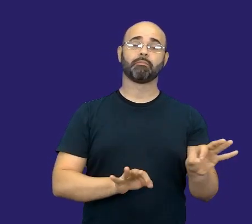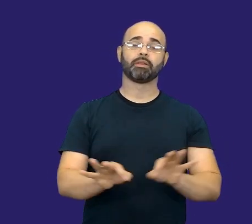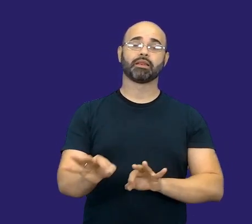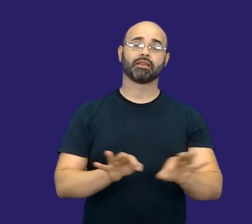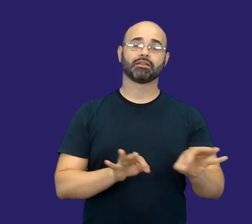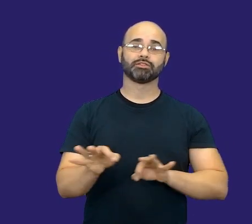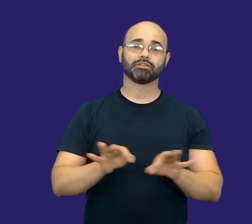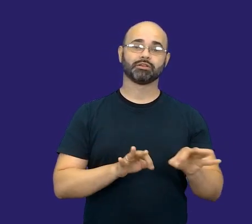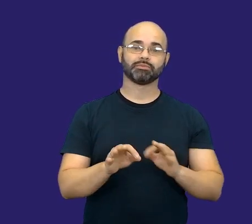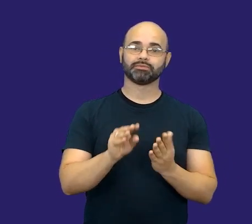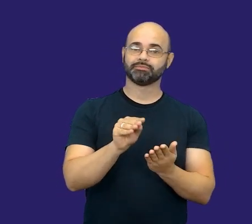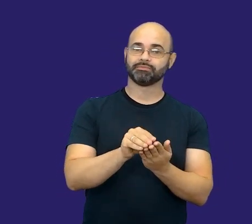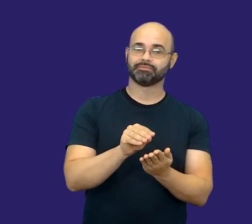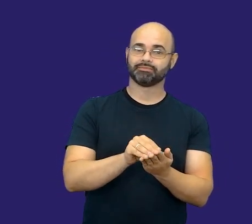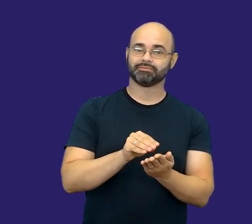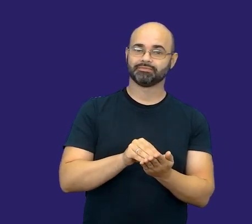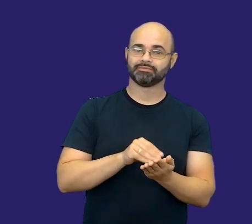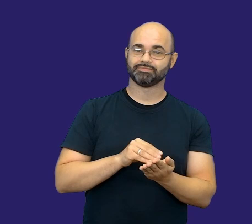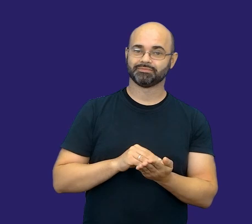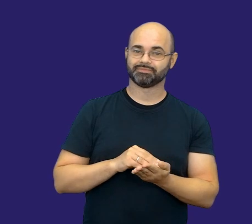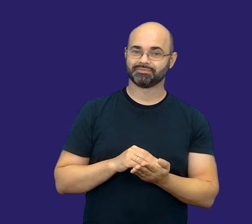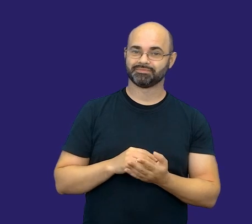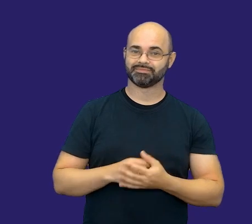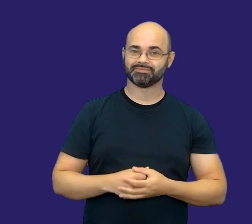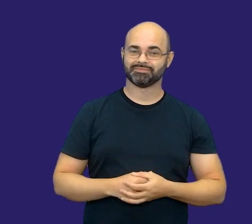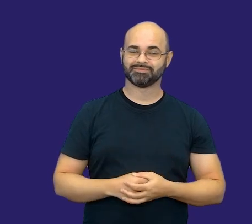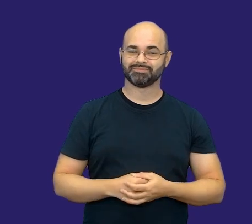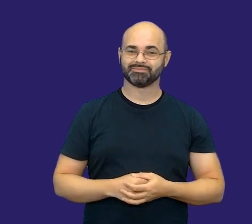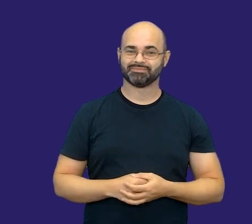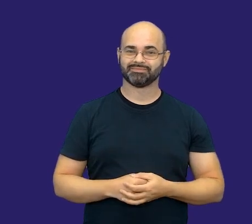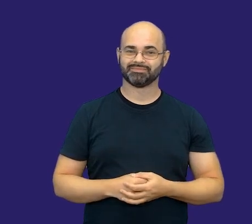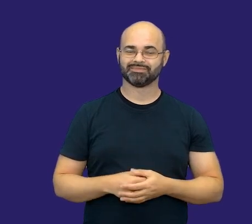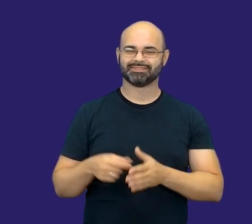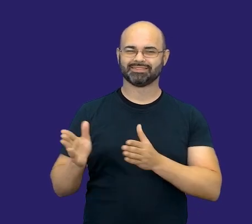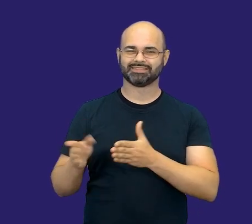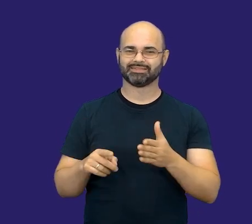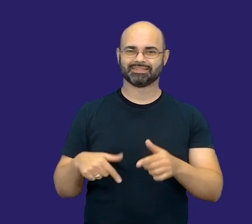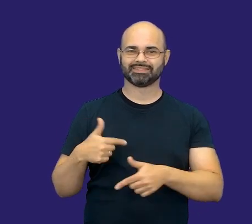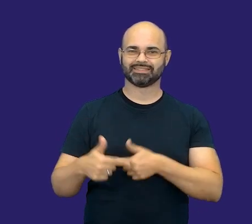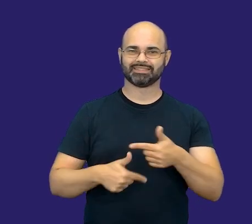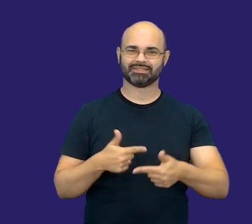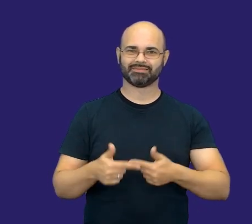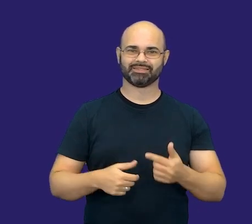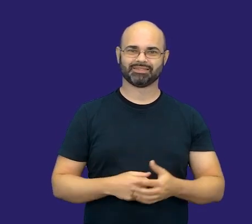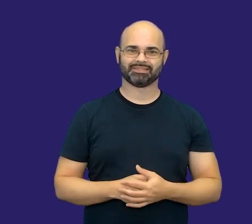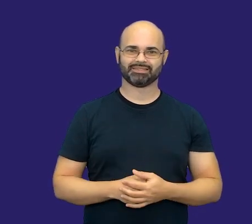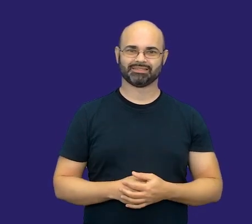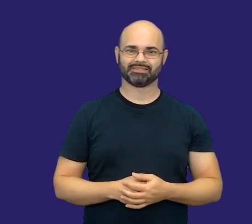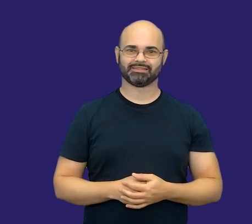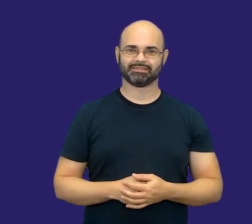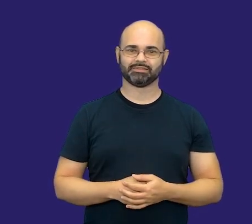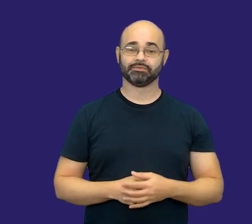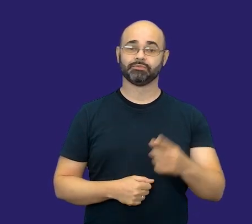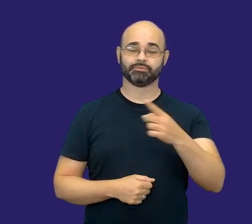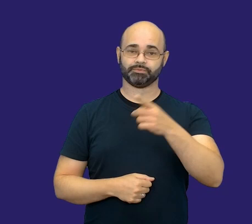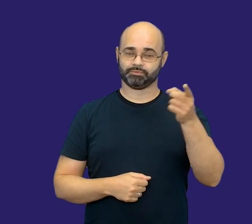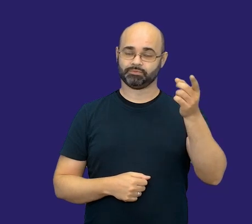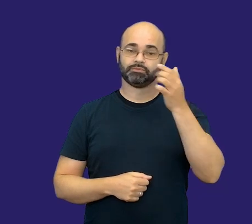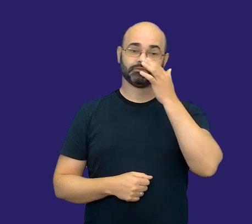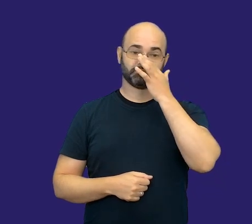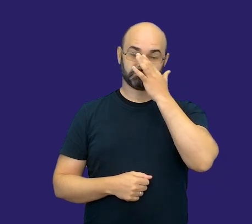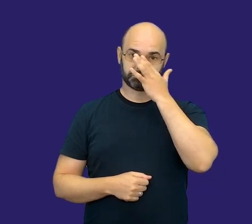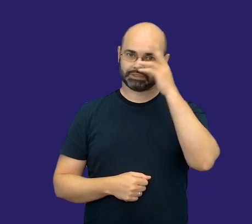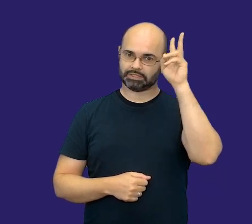planejamento para o trabalho desta sequência. Vale lembrar que o nosso encontro de hoje,